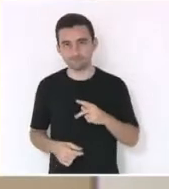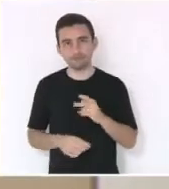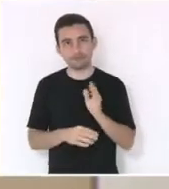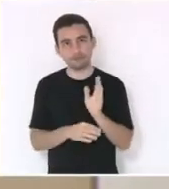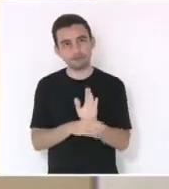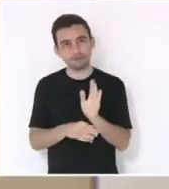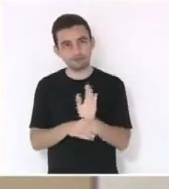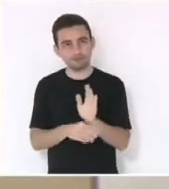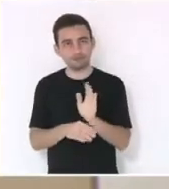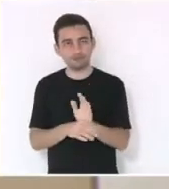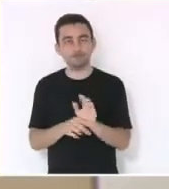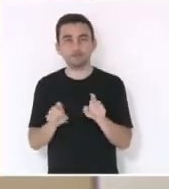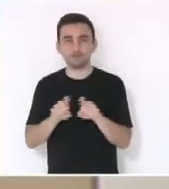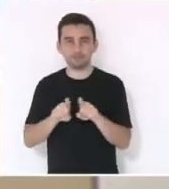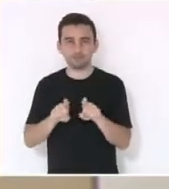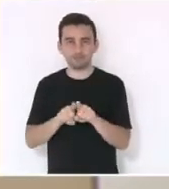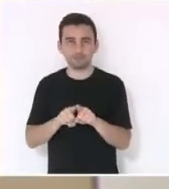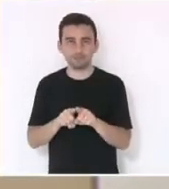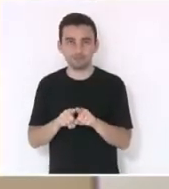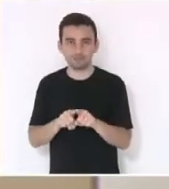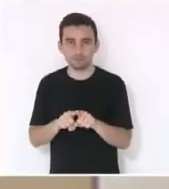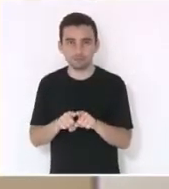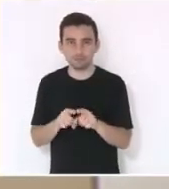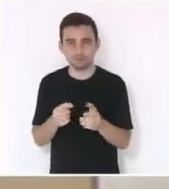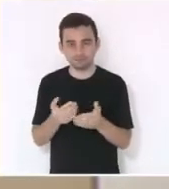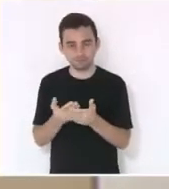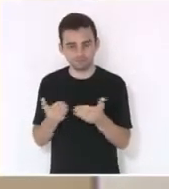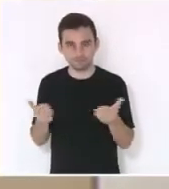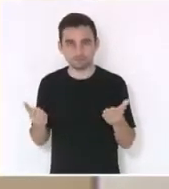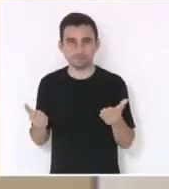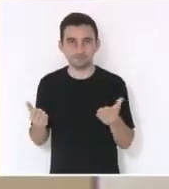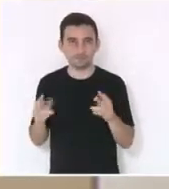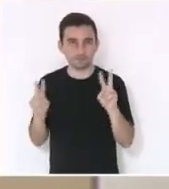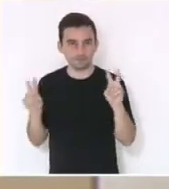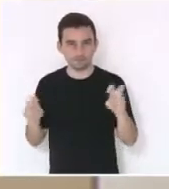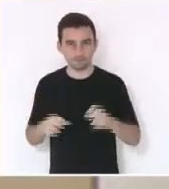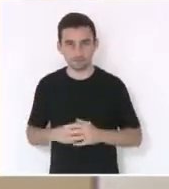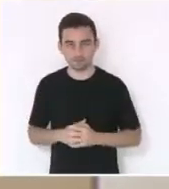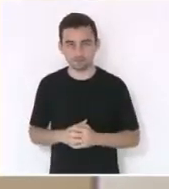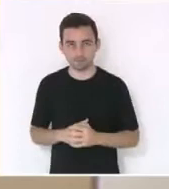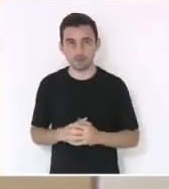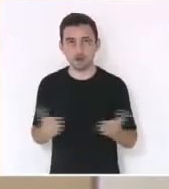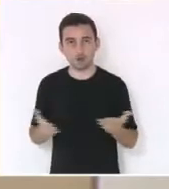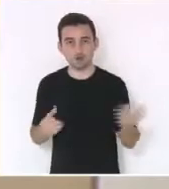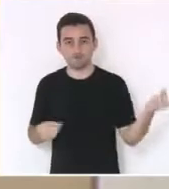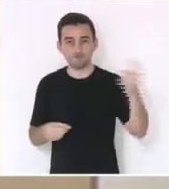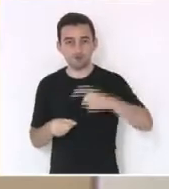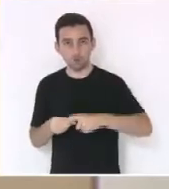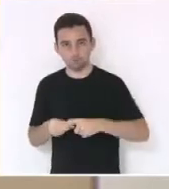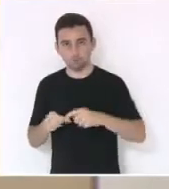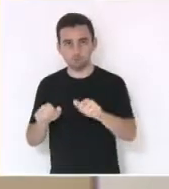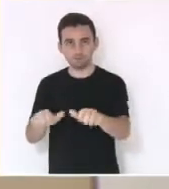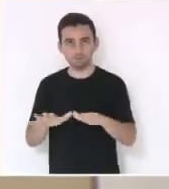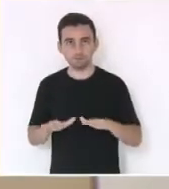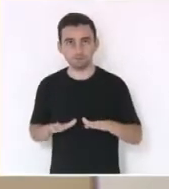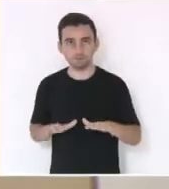contemplando também essa causa. Nesse momento, nós reabrimos a sessão